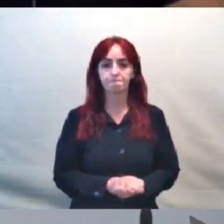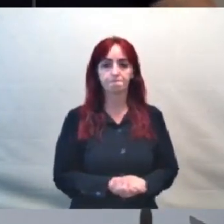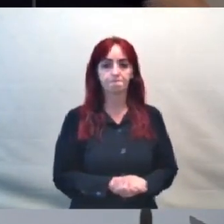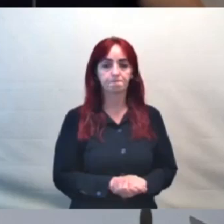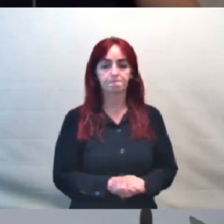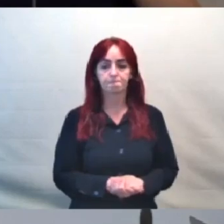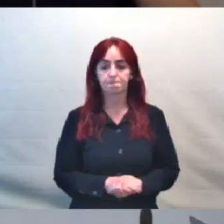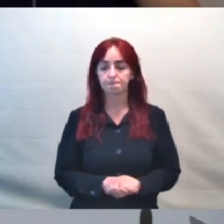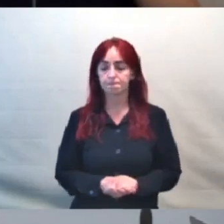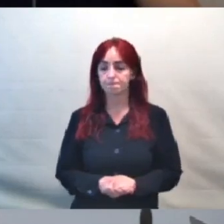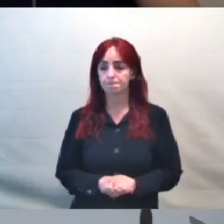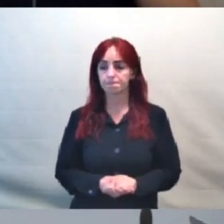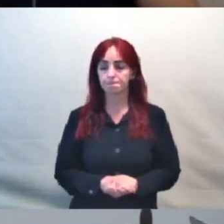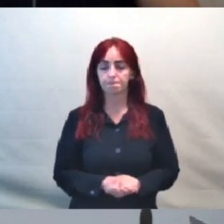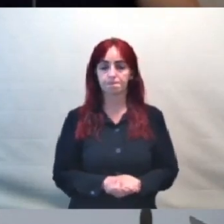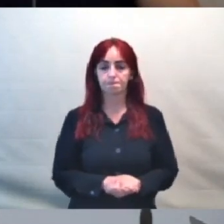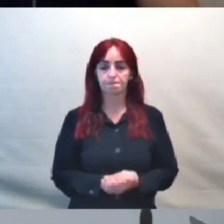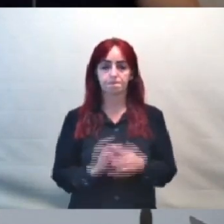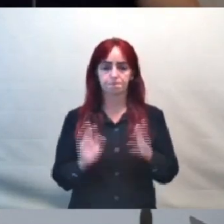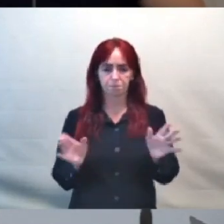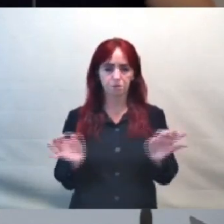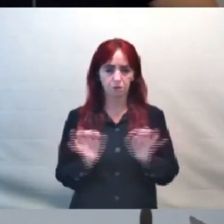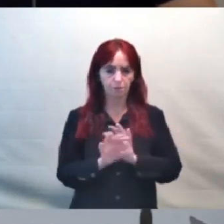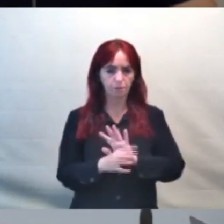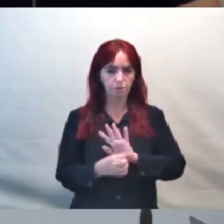Já está no ponto aí?